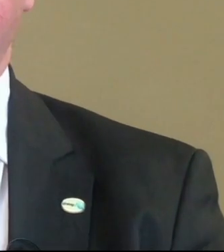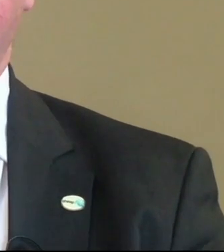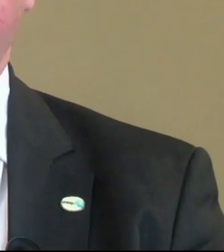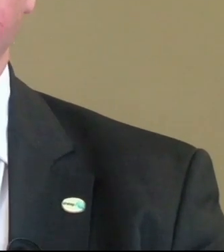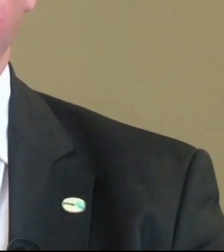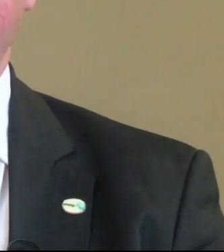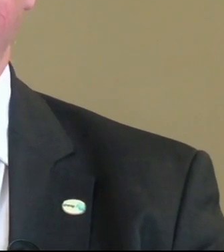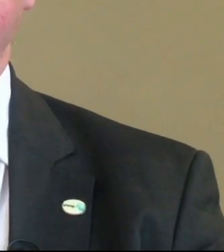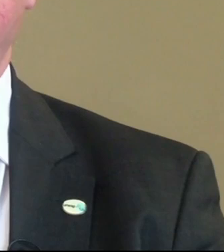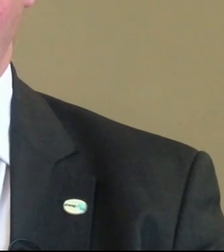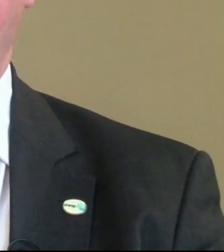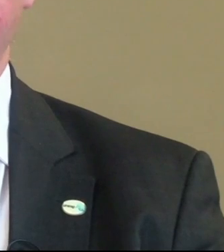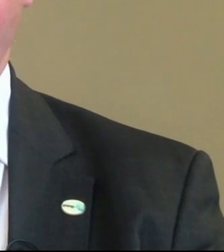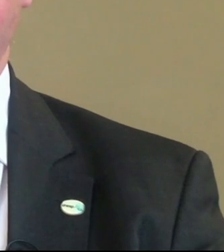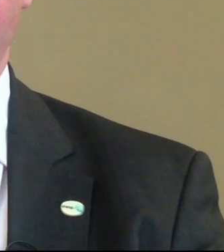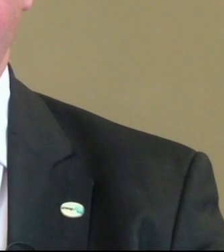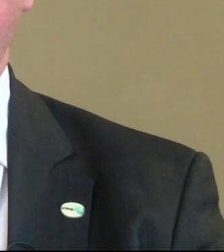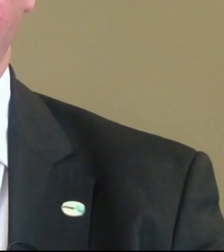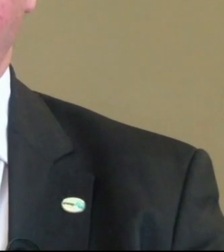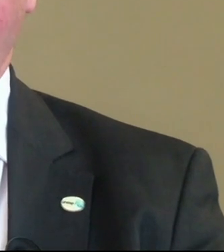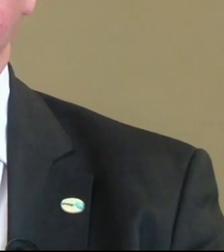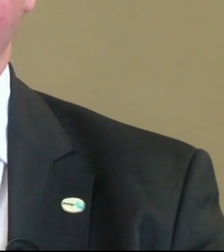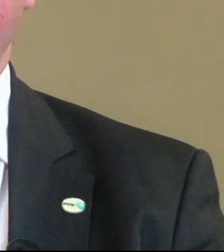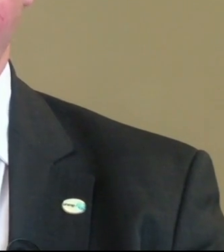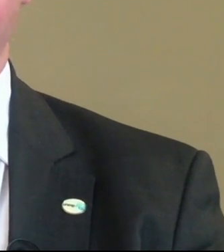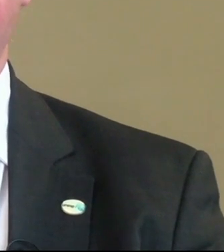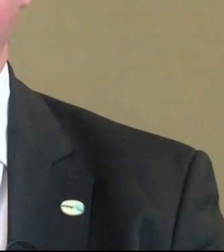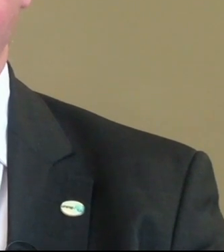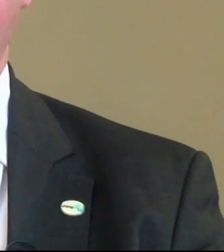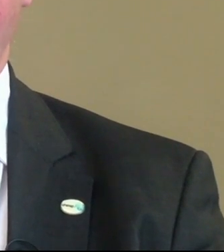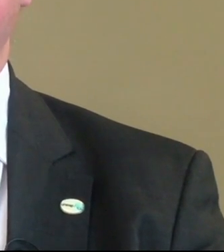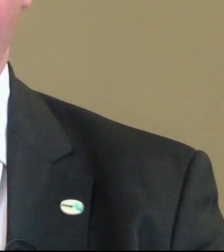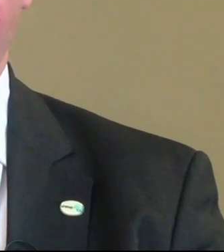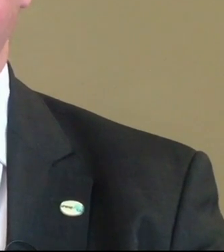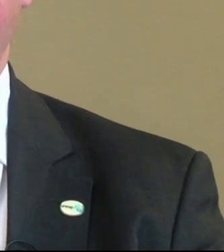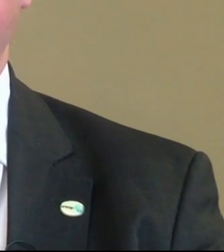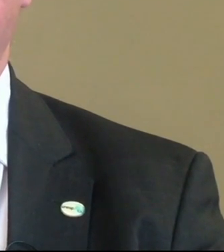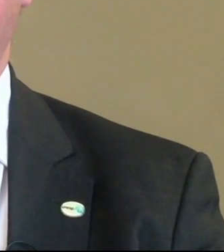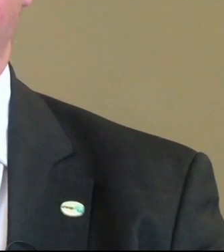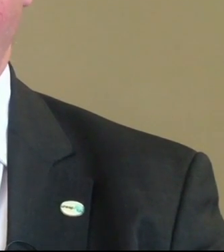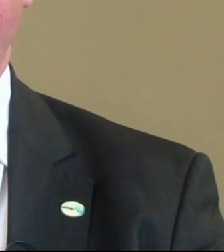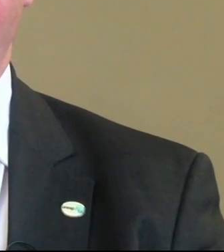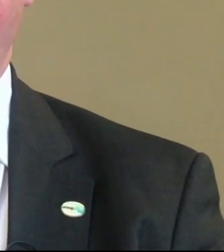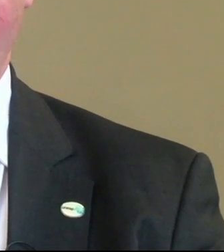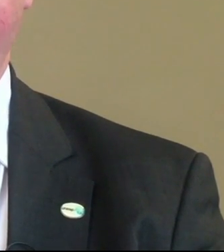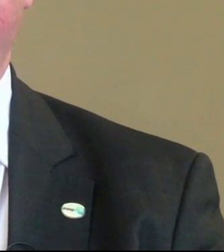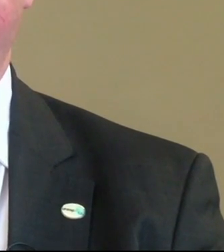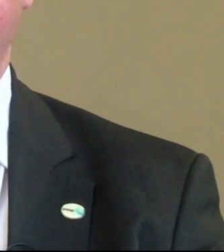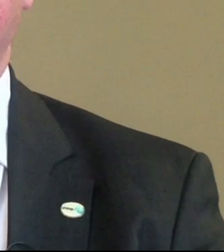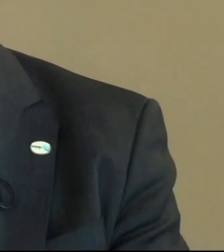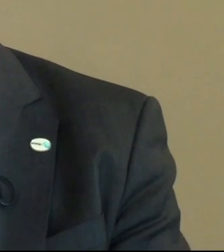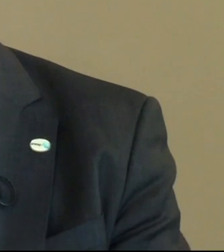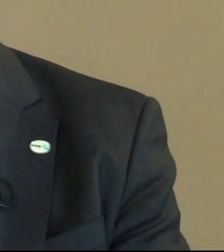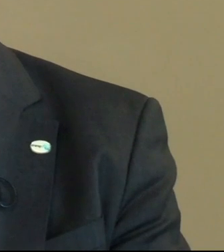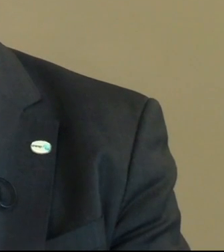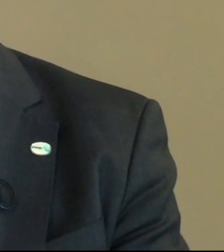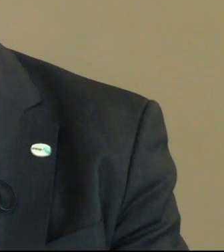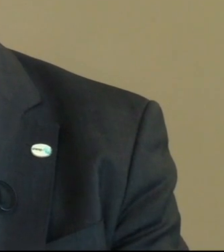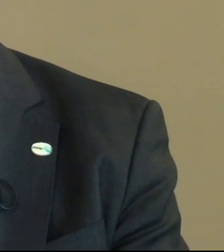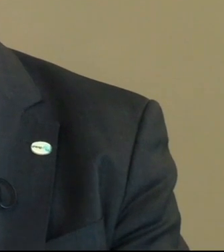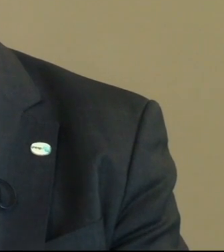todos sejam bem-vindos a pós-graduação em empreendedorismo e inovação tecnológica nas engenharias